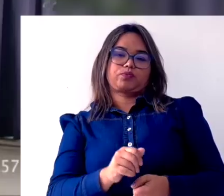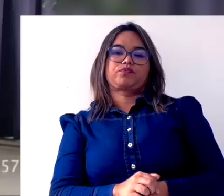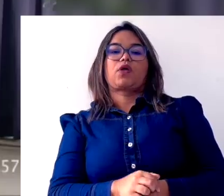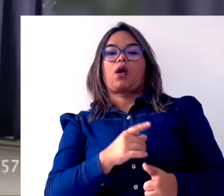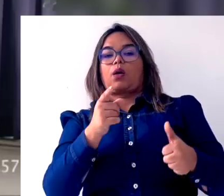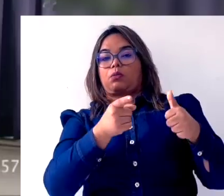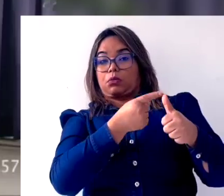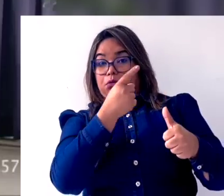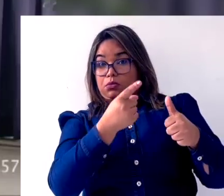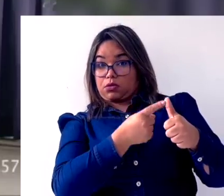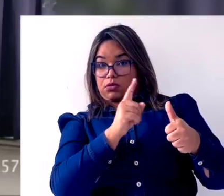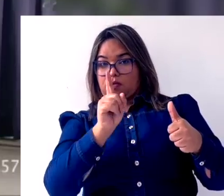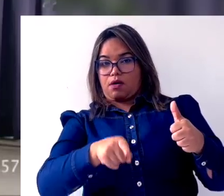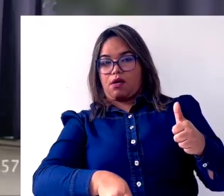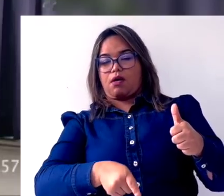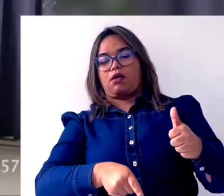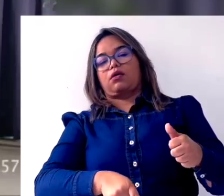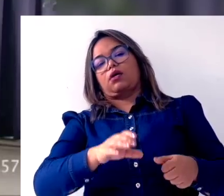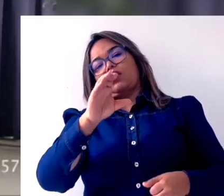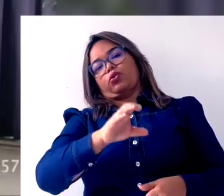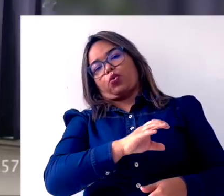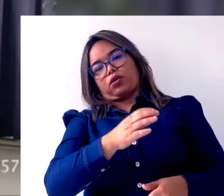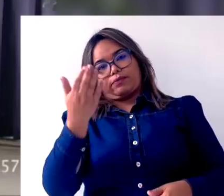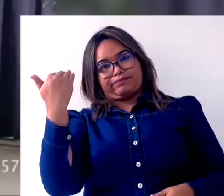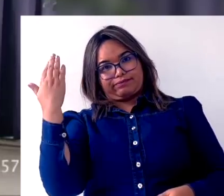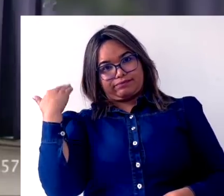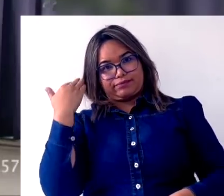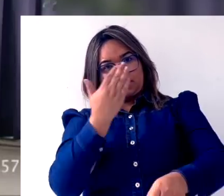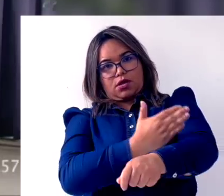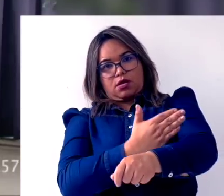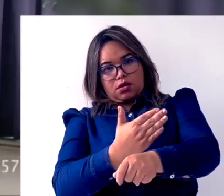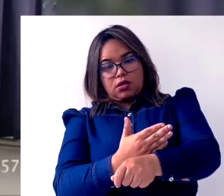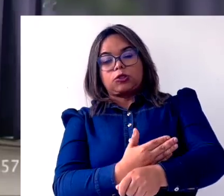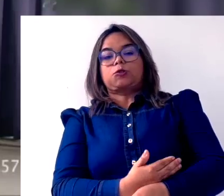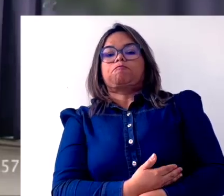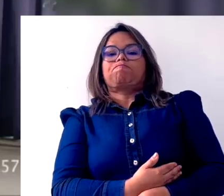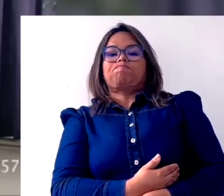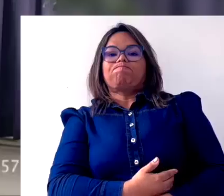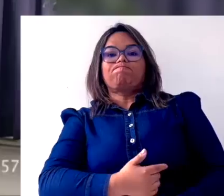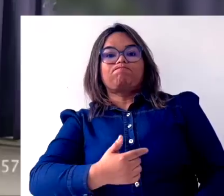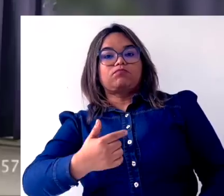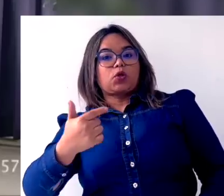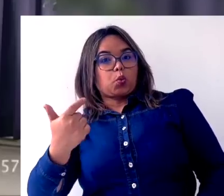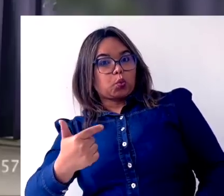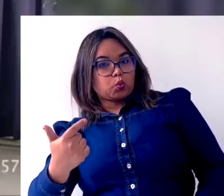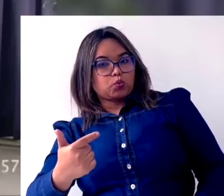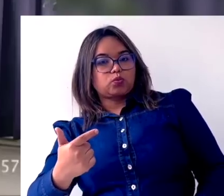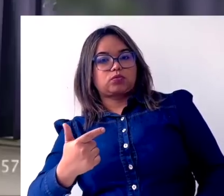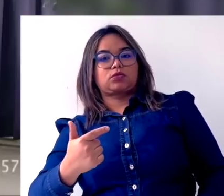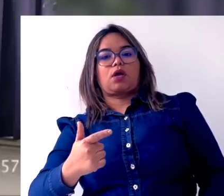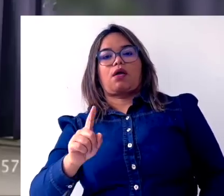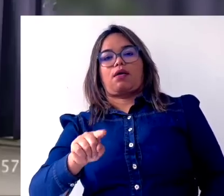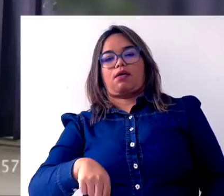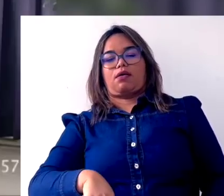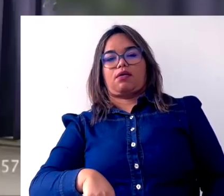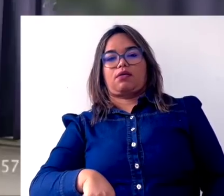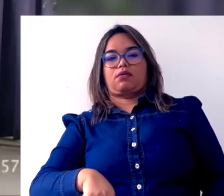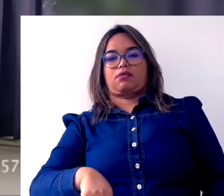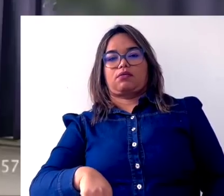dos tempos. Um representando o catolicismo da Idade Média e o outro representando o protestantismo